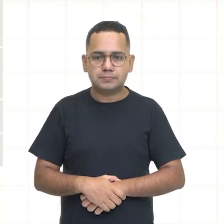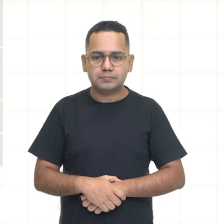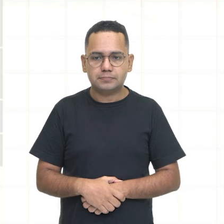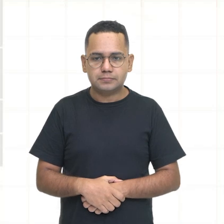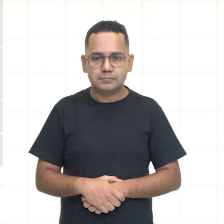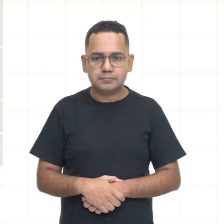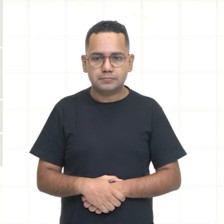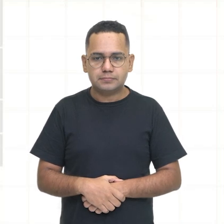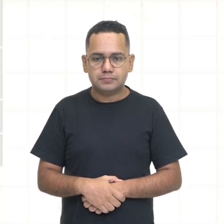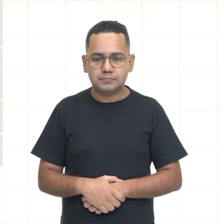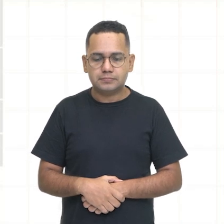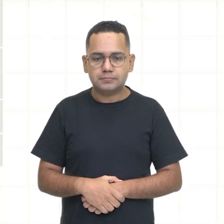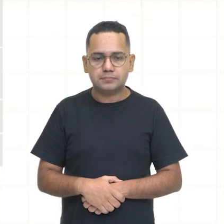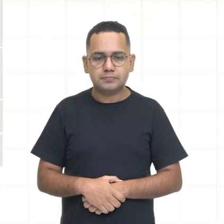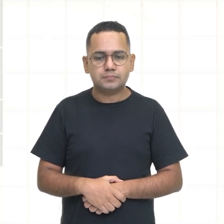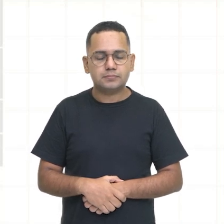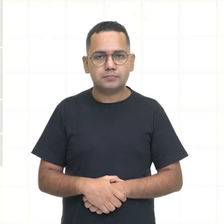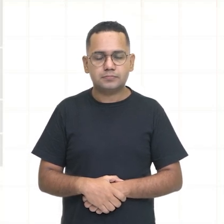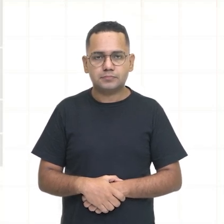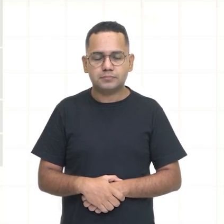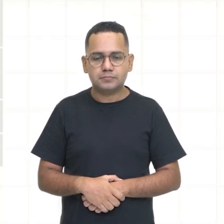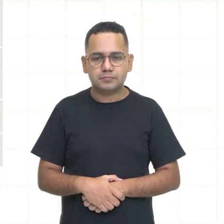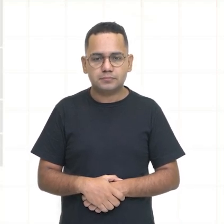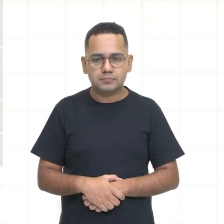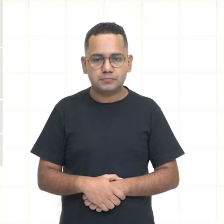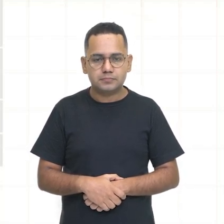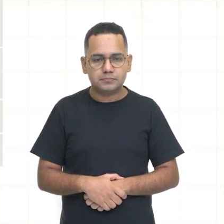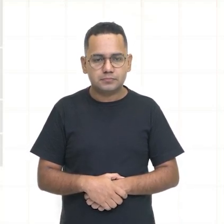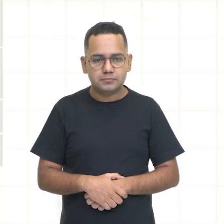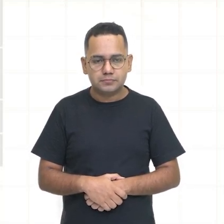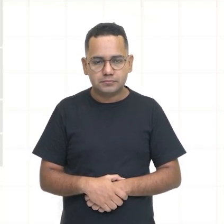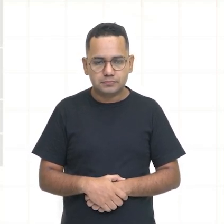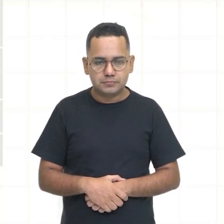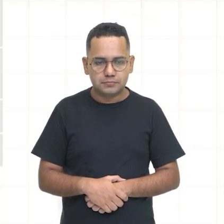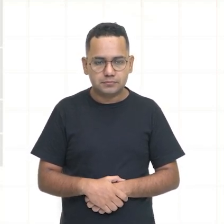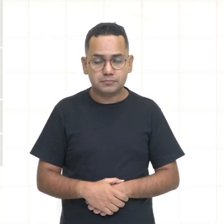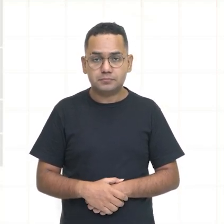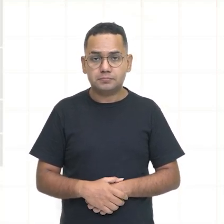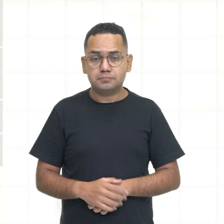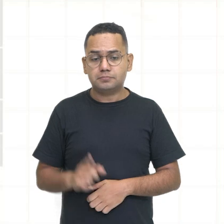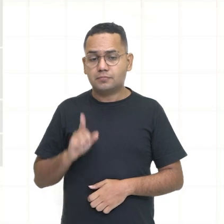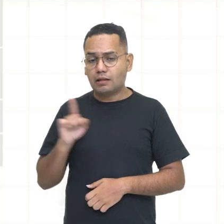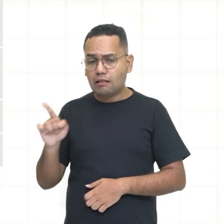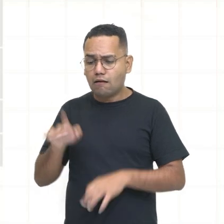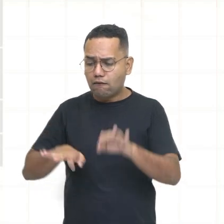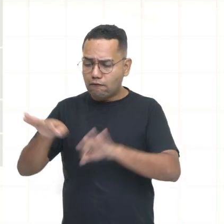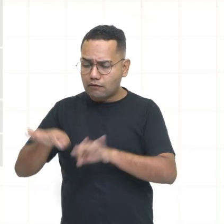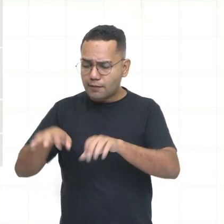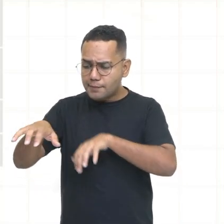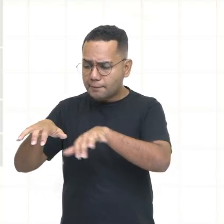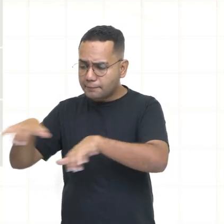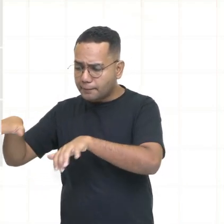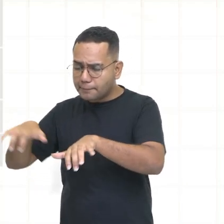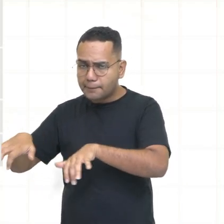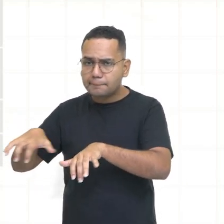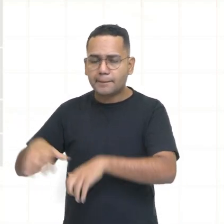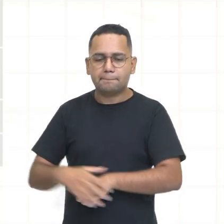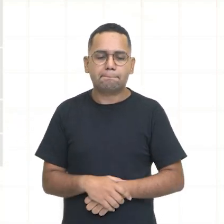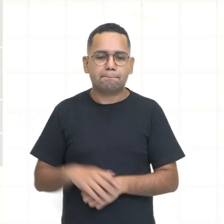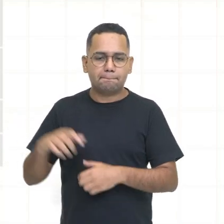AIB. Outra característica, tá, gente? Esquerda, reforma agrária. E do lado